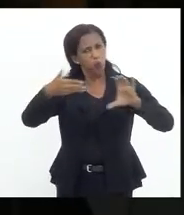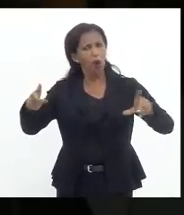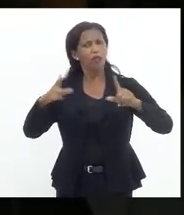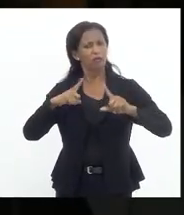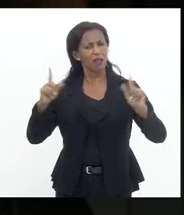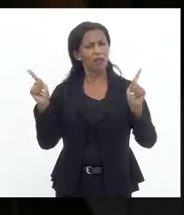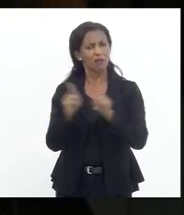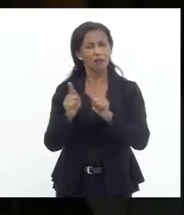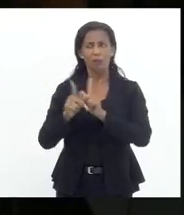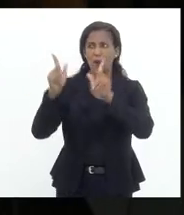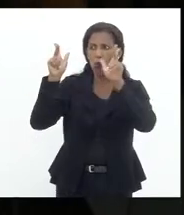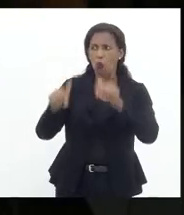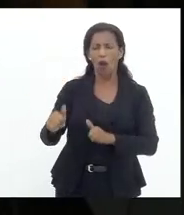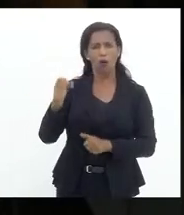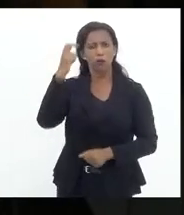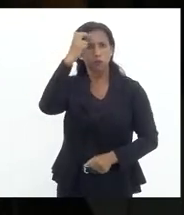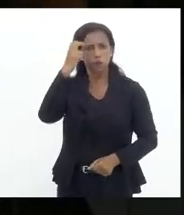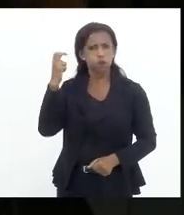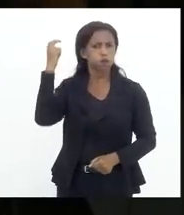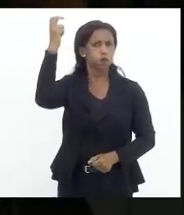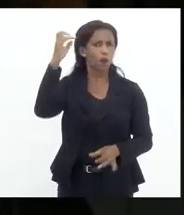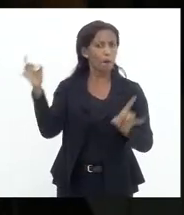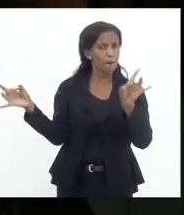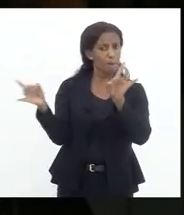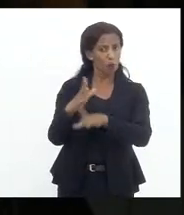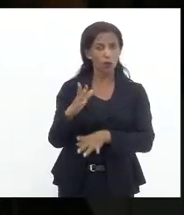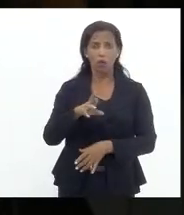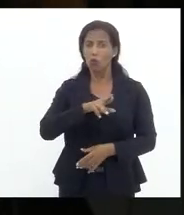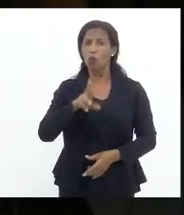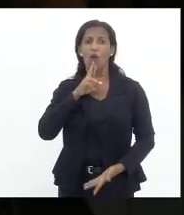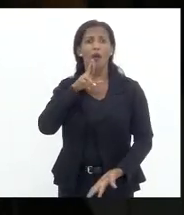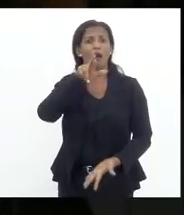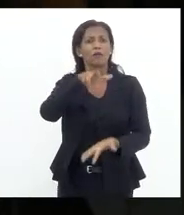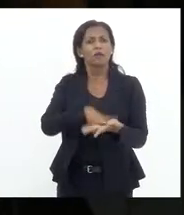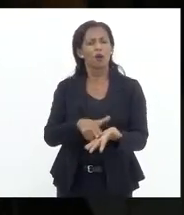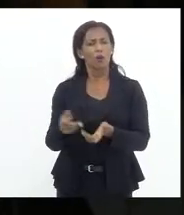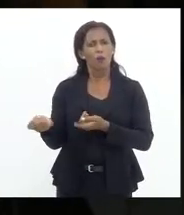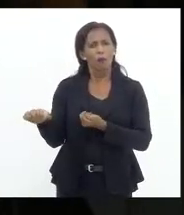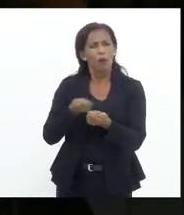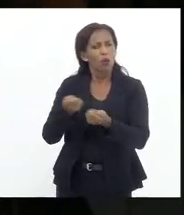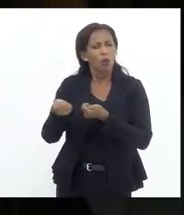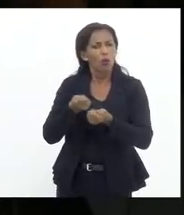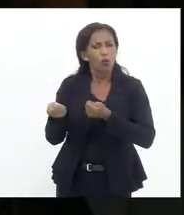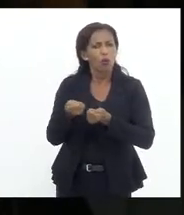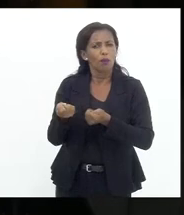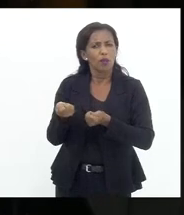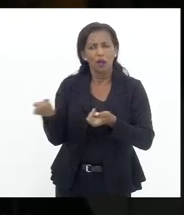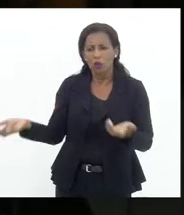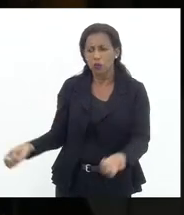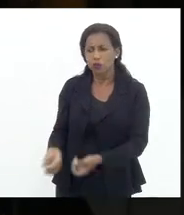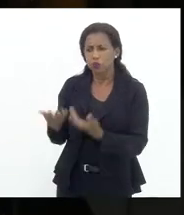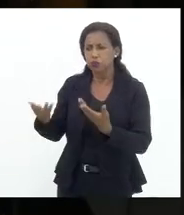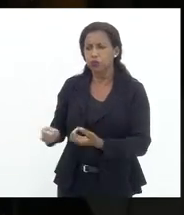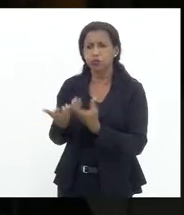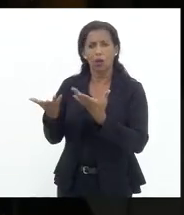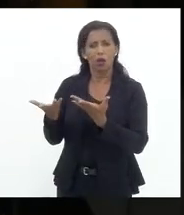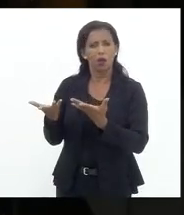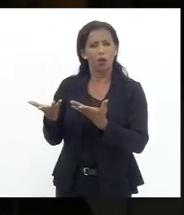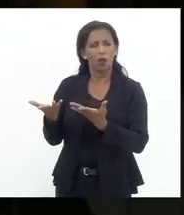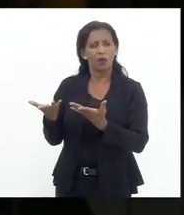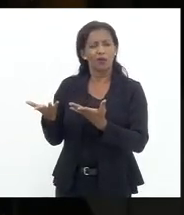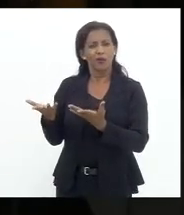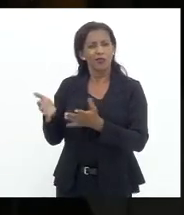condições, temos inteligência instalada para isso, não há razão para que a economia do mar não seja efetivamente um